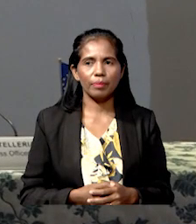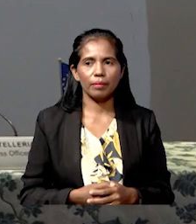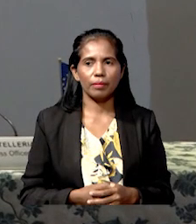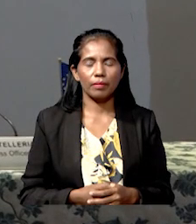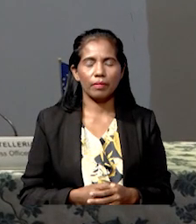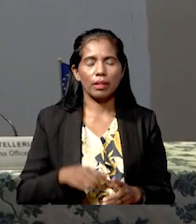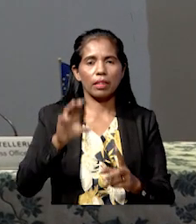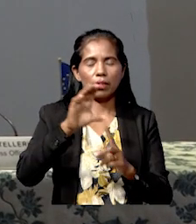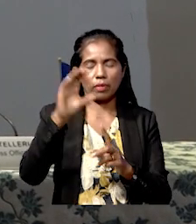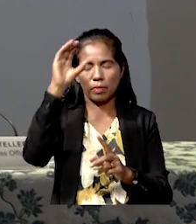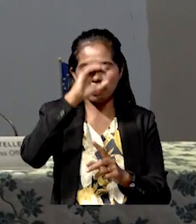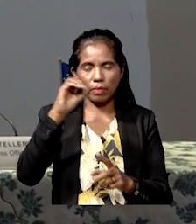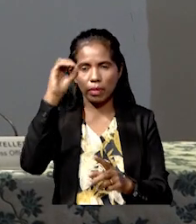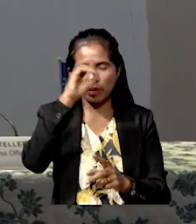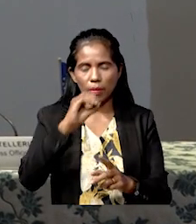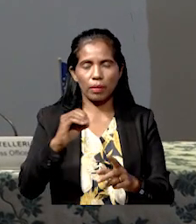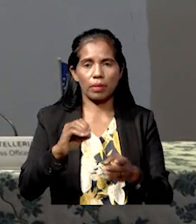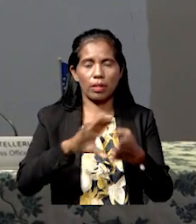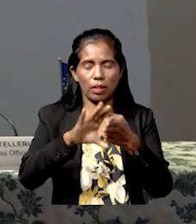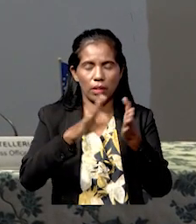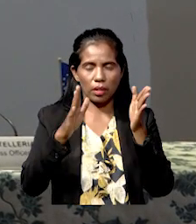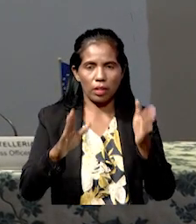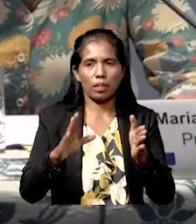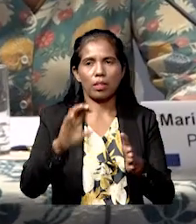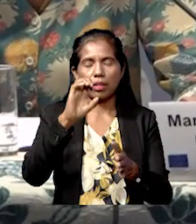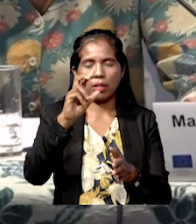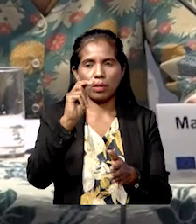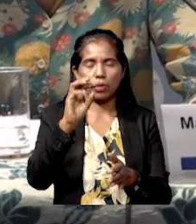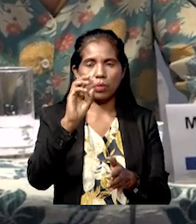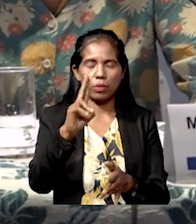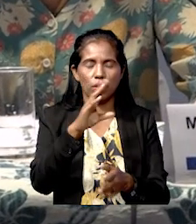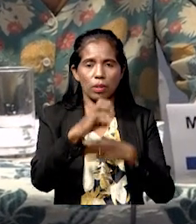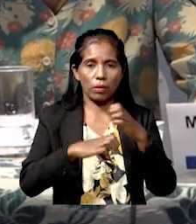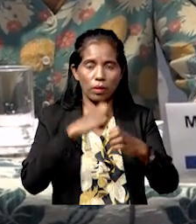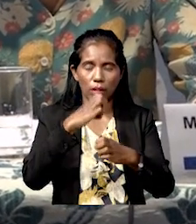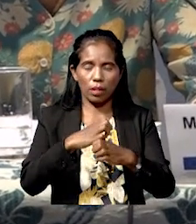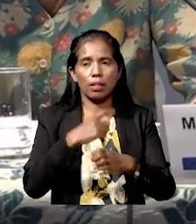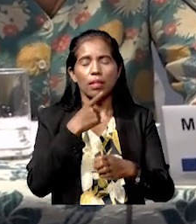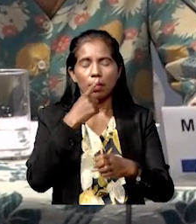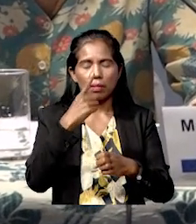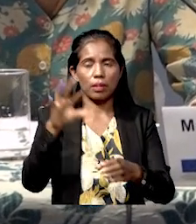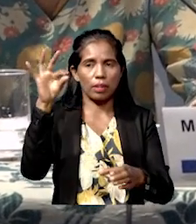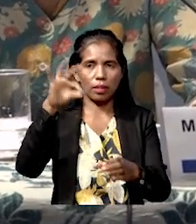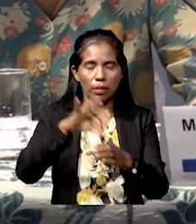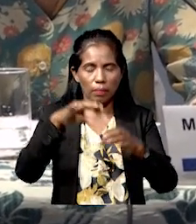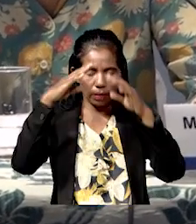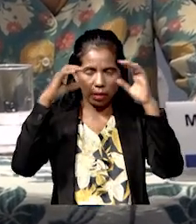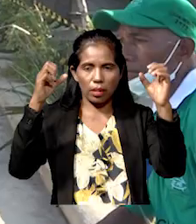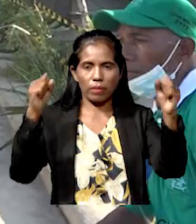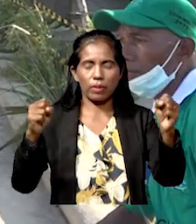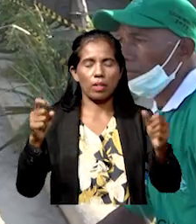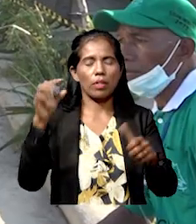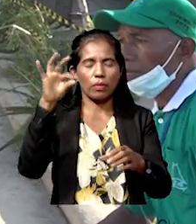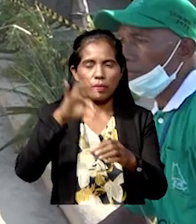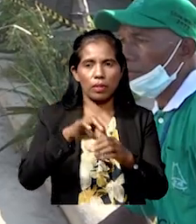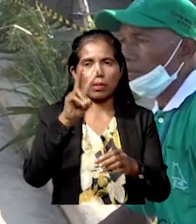Chefe observador Misaun Observasaun Eleitorál União Europea Dominic Ruiz de Fesa Tetengatak, eleição presidencial segunda